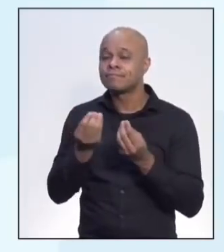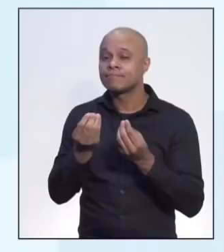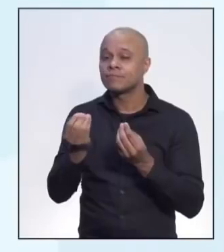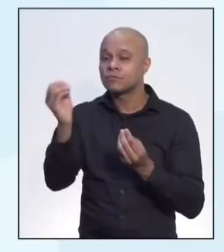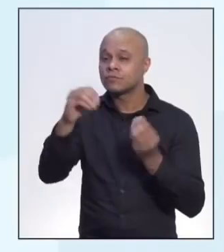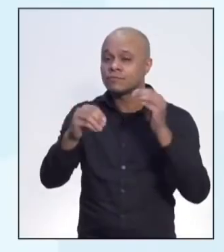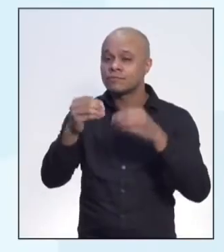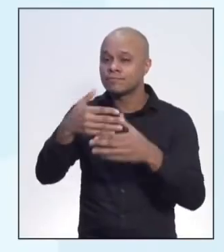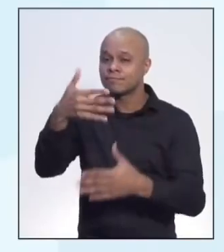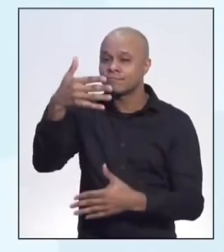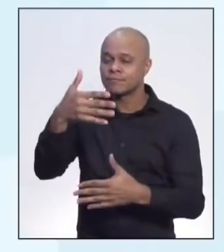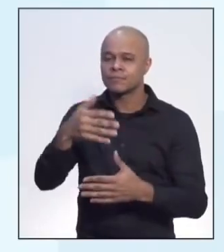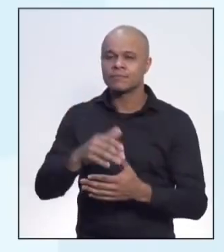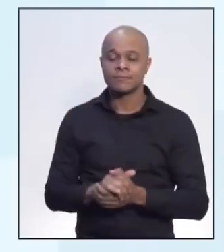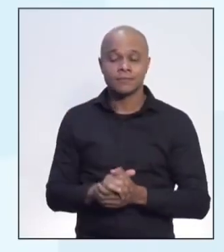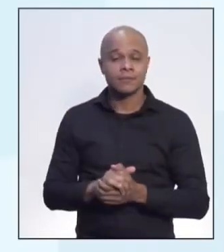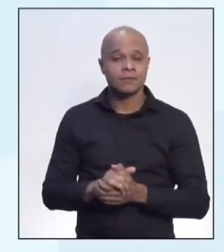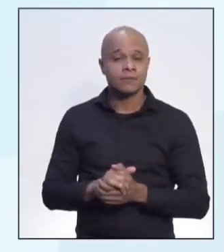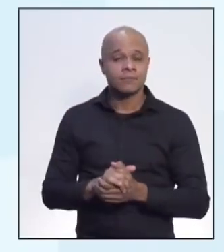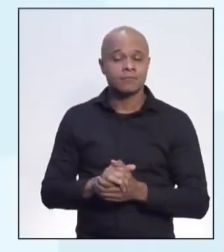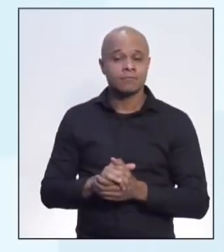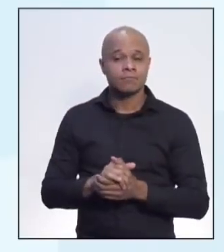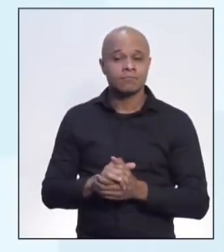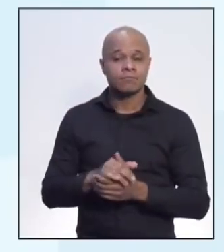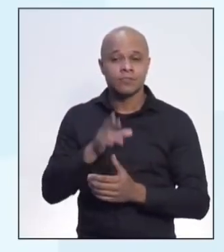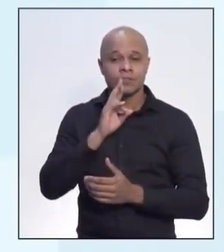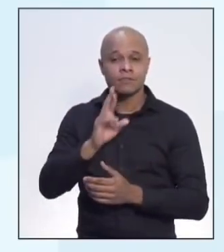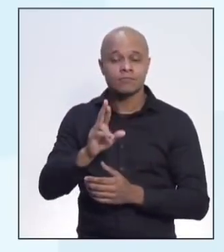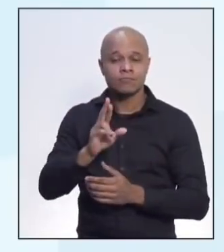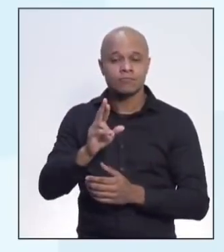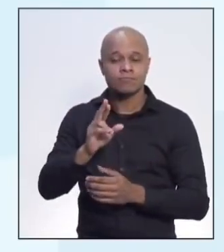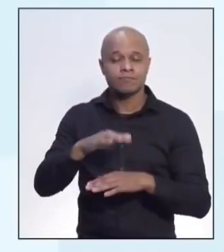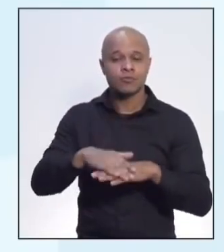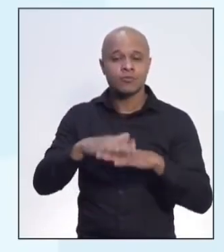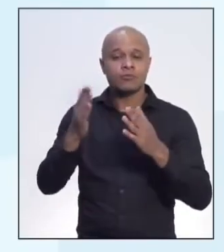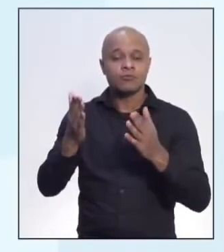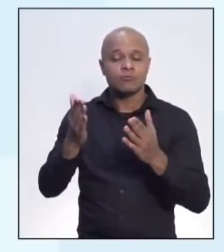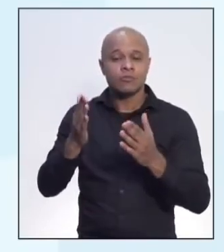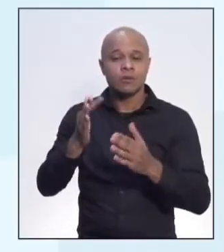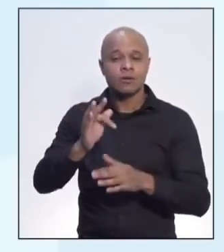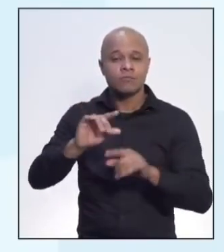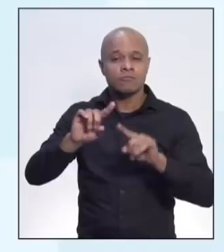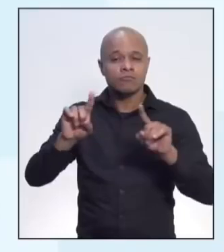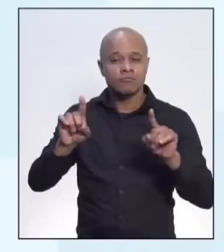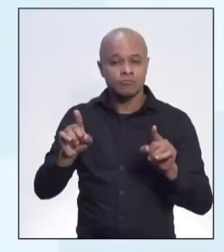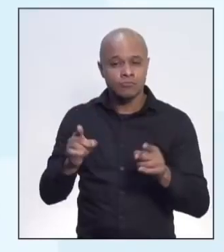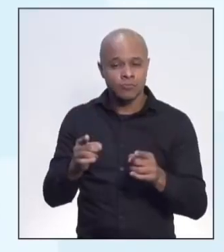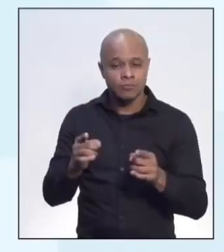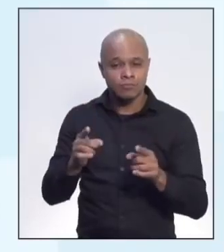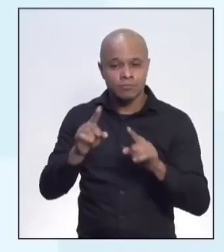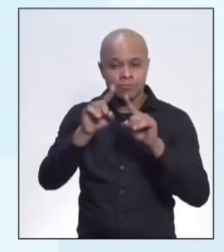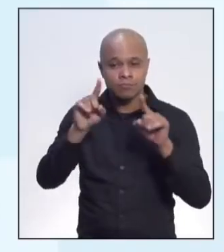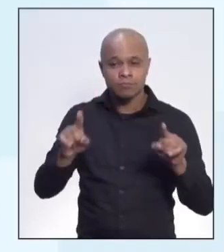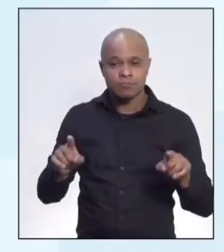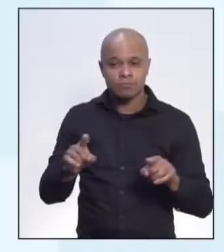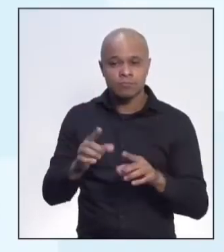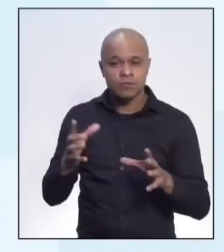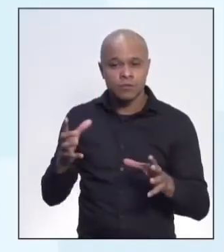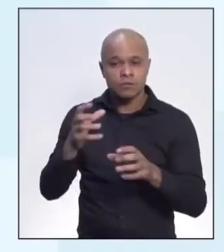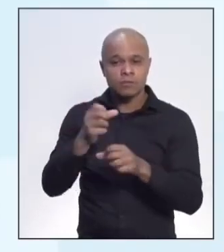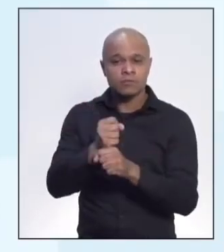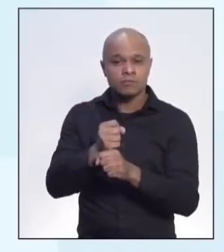vão colocar qual é a função que fornece o perímetro do quadrado,